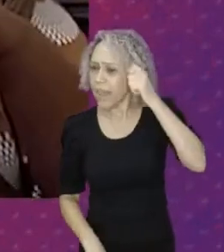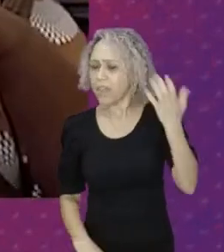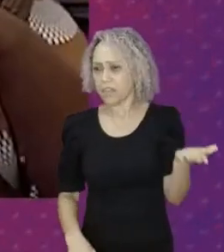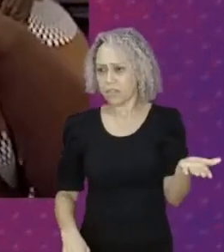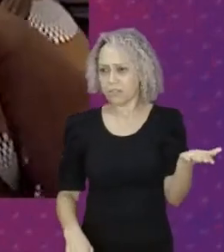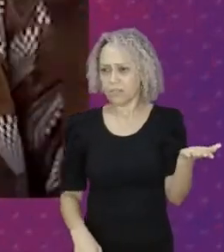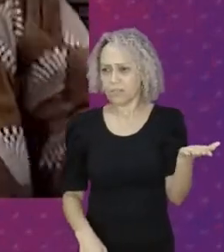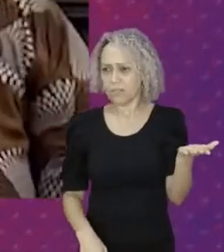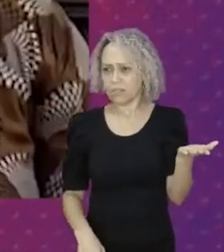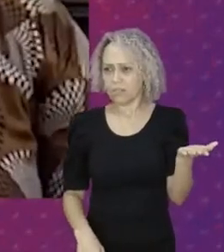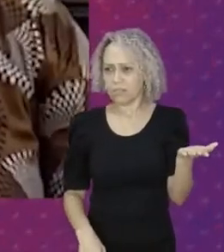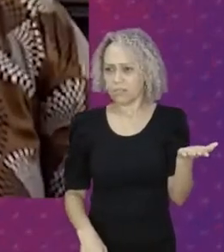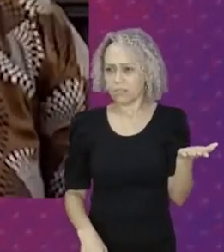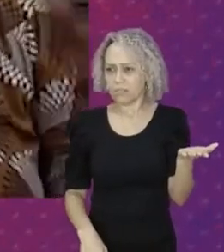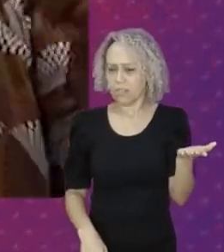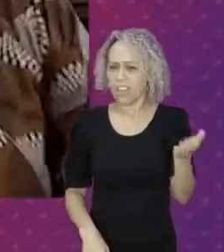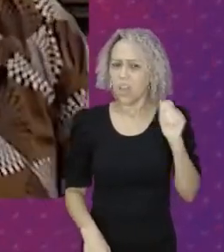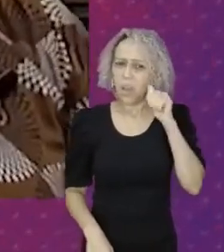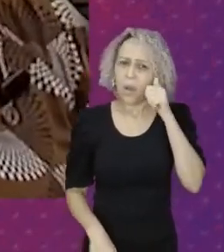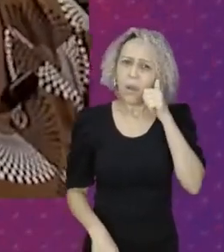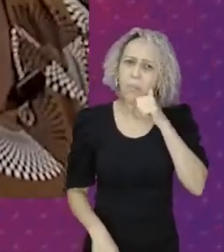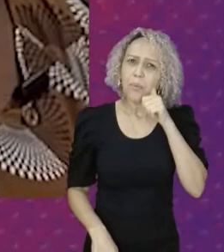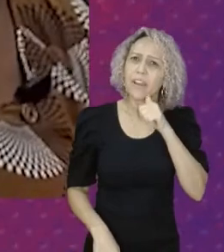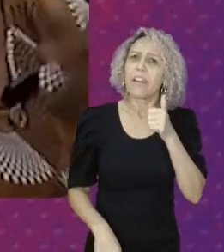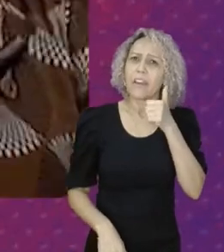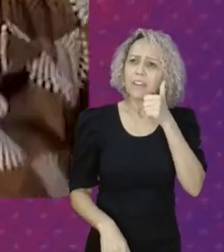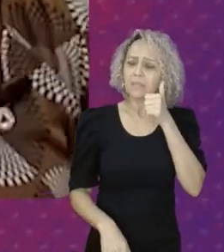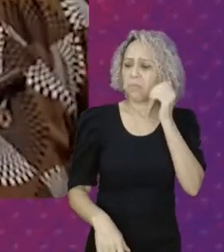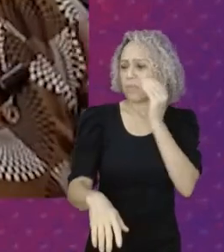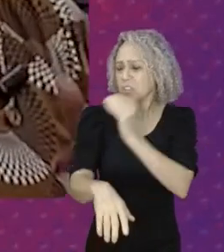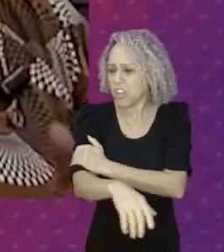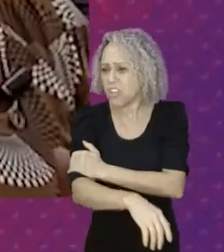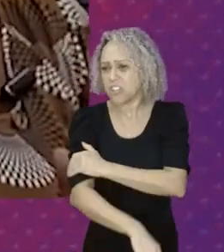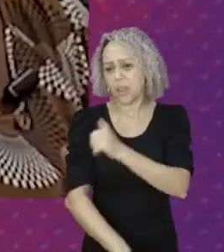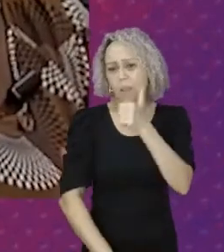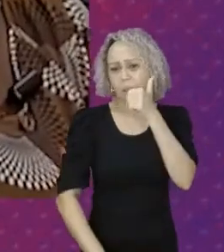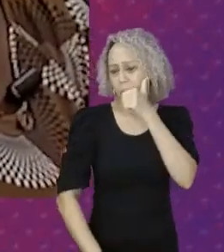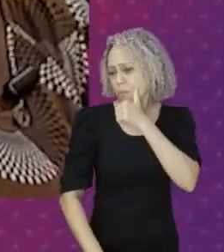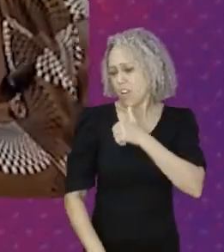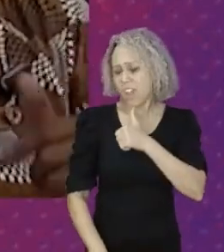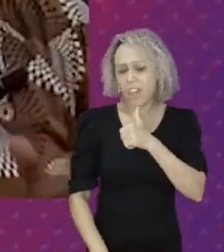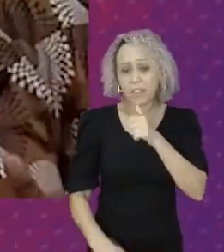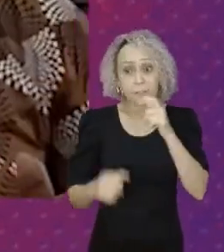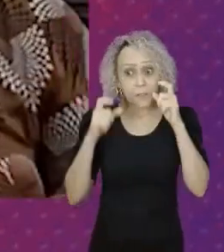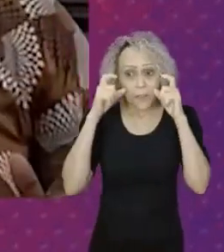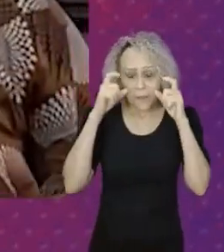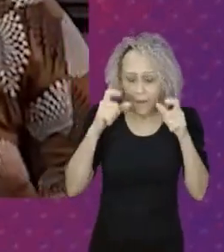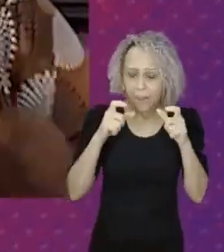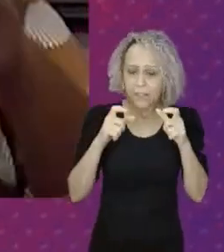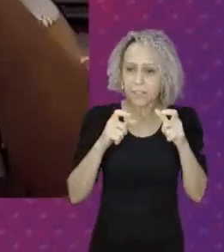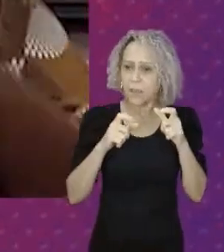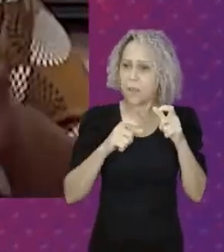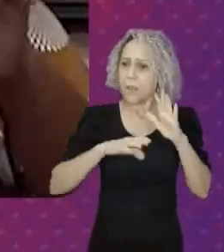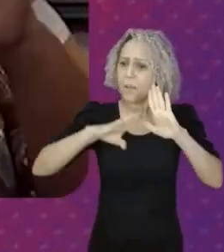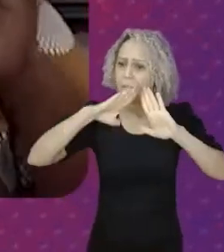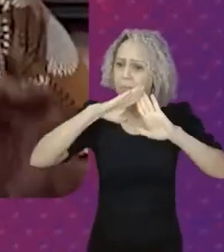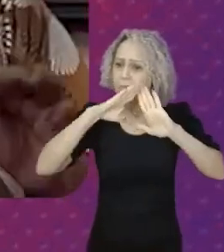são feministas, ou que são mulheristas, ou que se interessam pela pauta dos direitos das mulheres. Tem